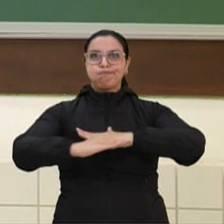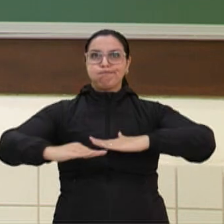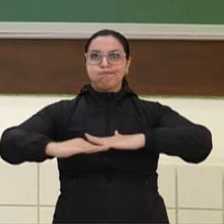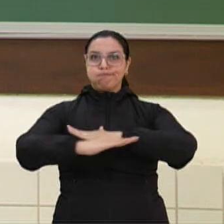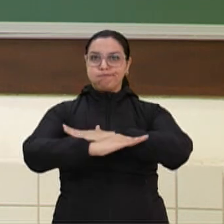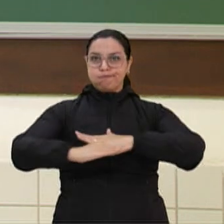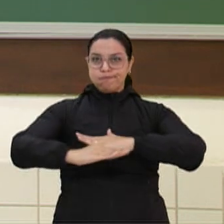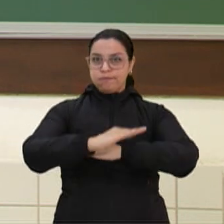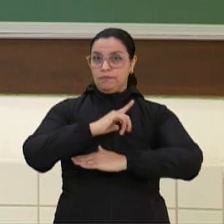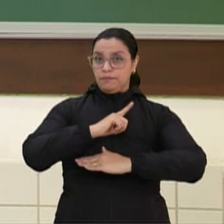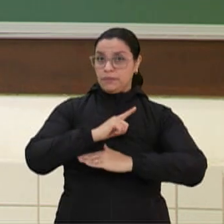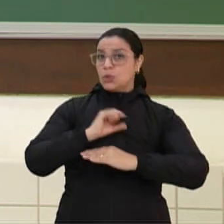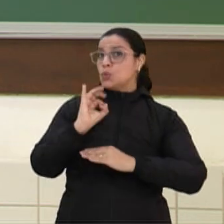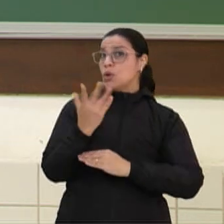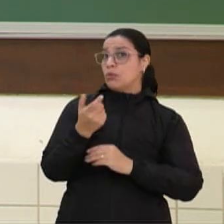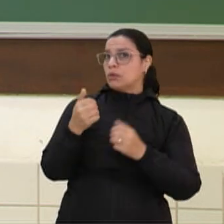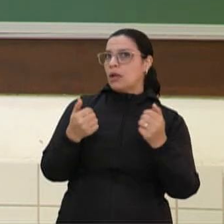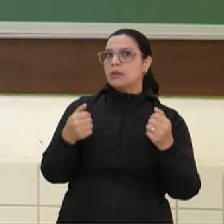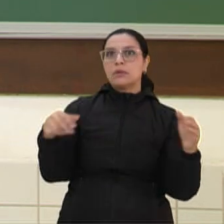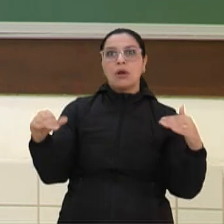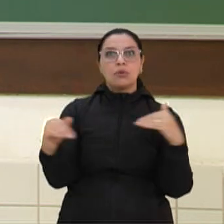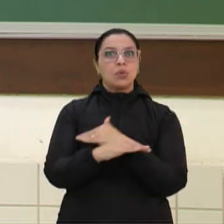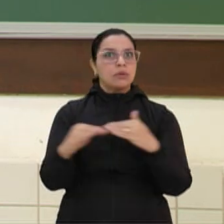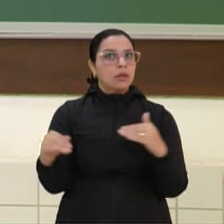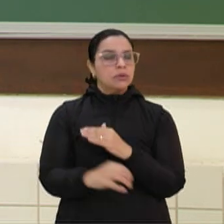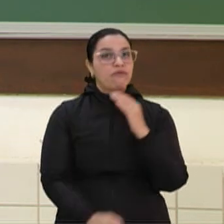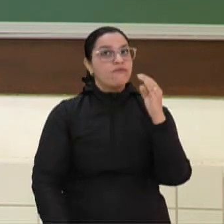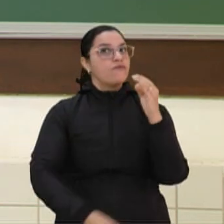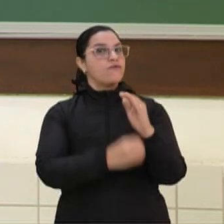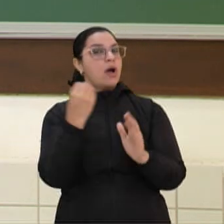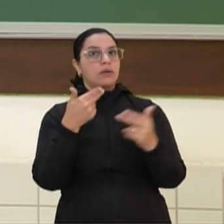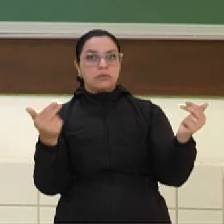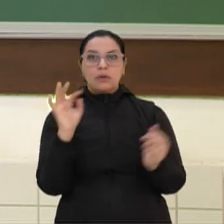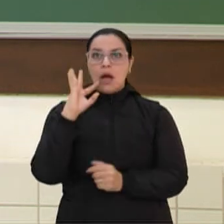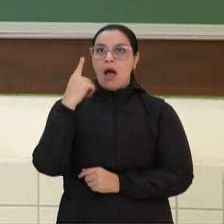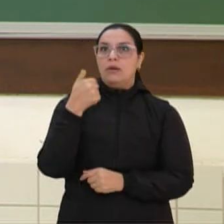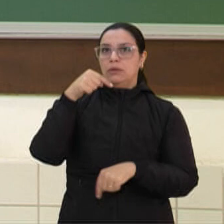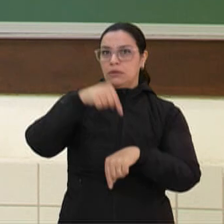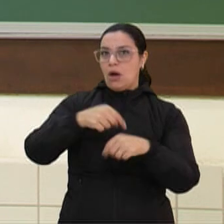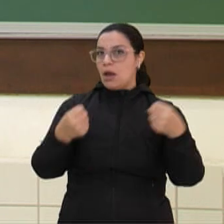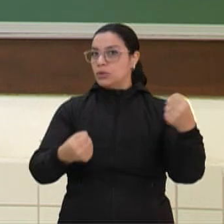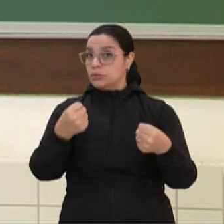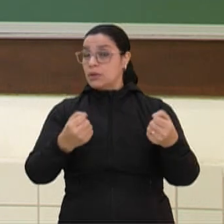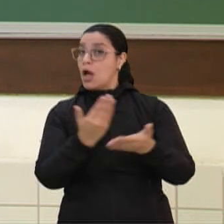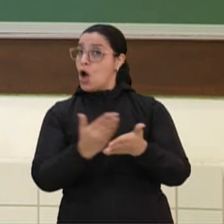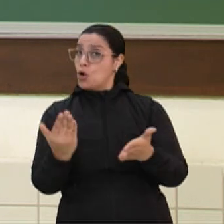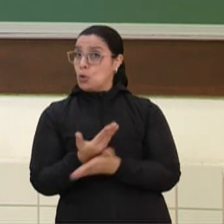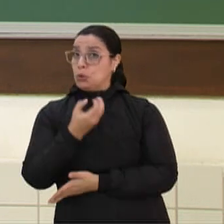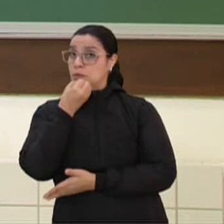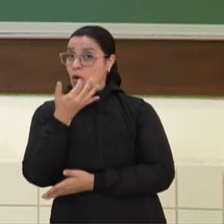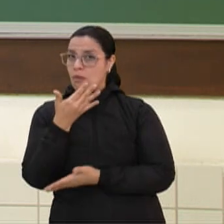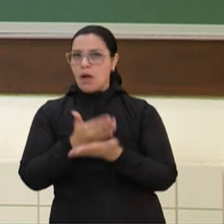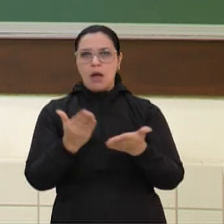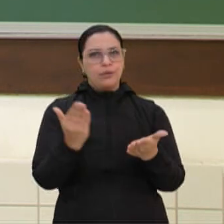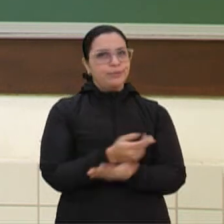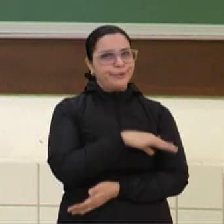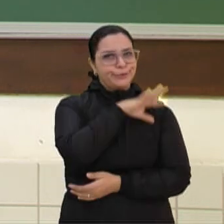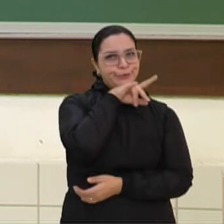o que acontece no trânsito? Muita coisa, né? Muitas coisas agradáveis e muitas